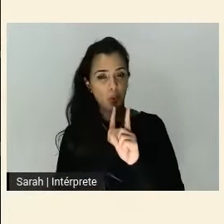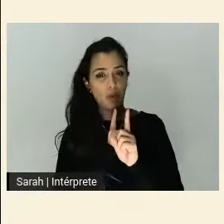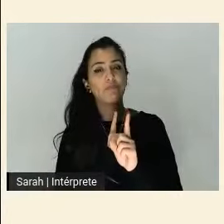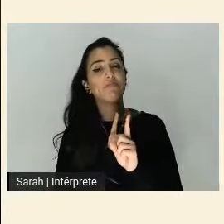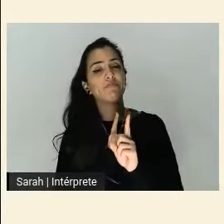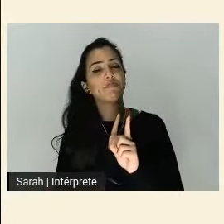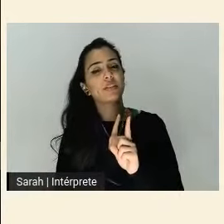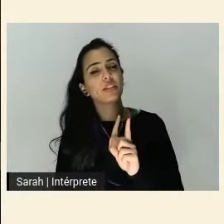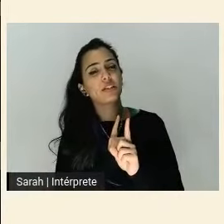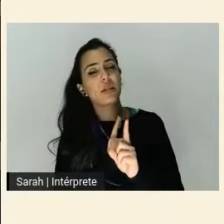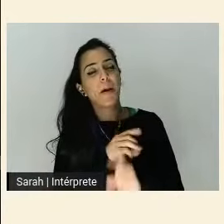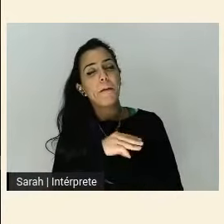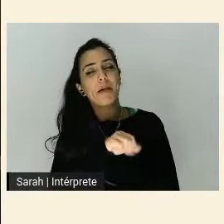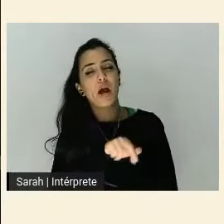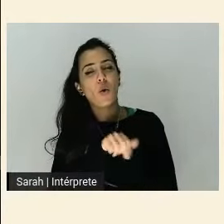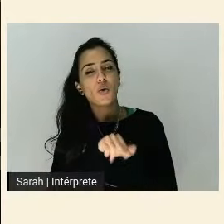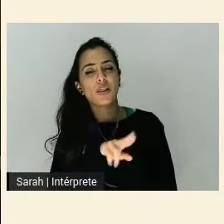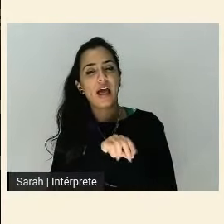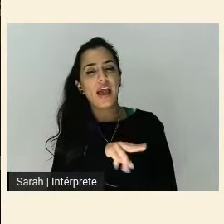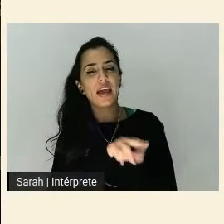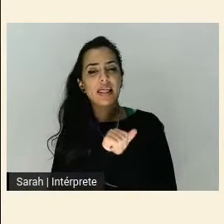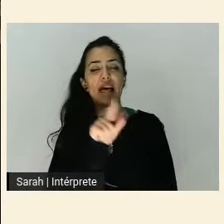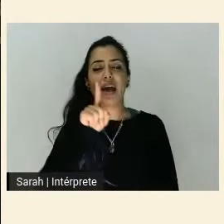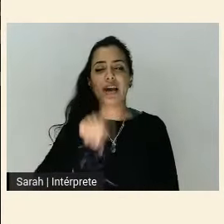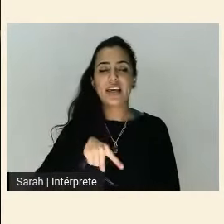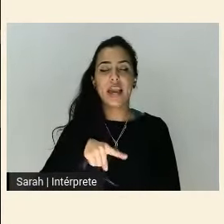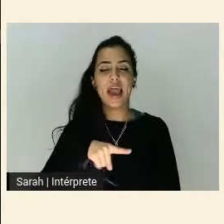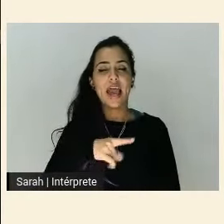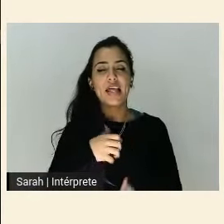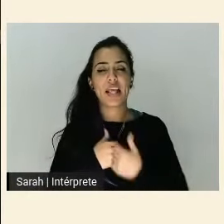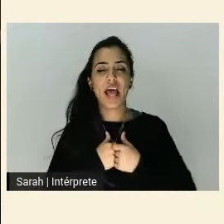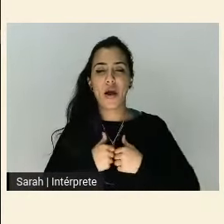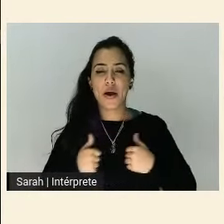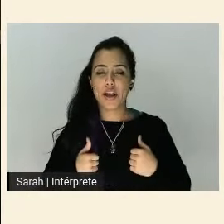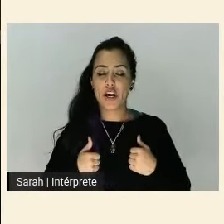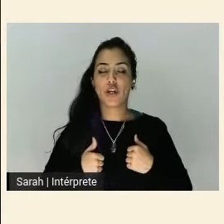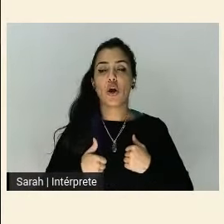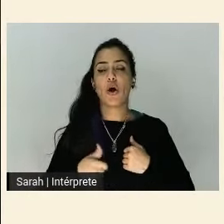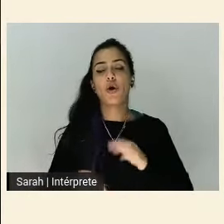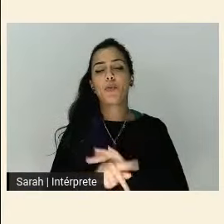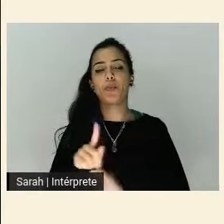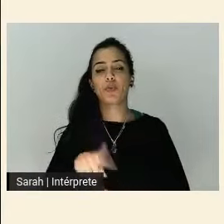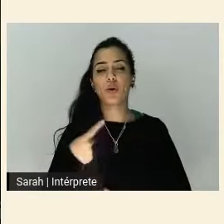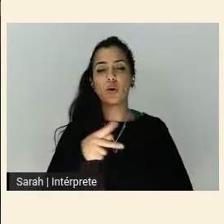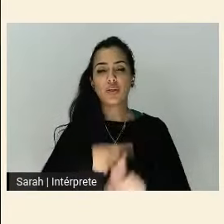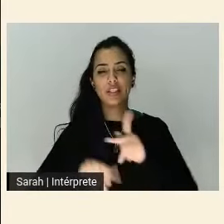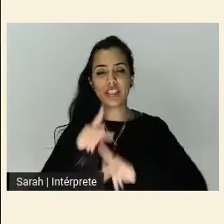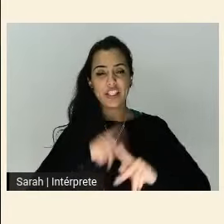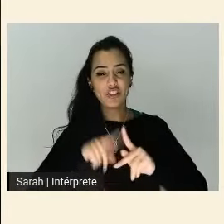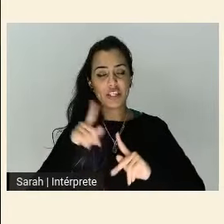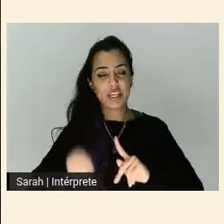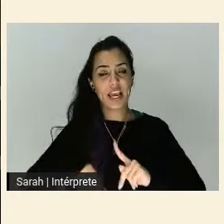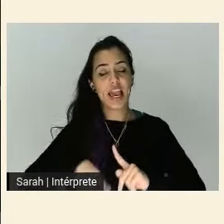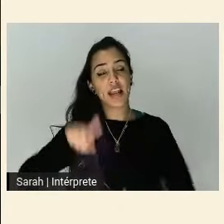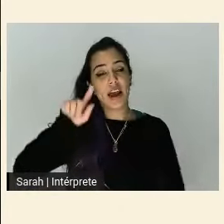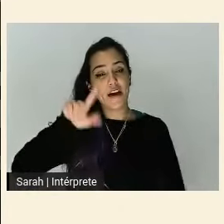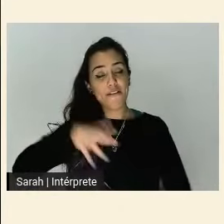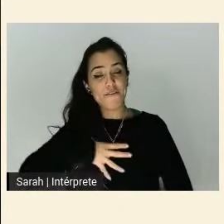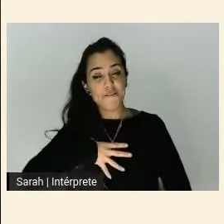nasceu Macunaíma, herói da nossa gente. Era preto retinto e filho do medo da noite.